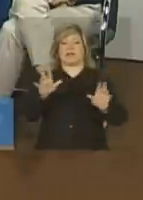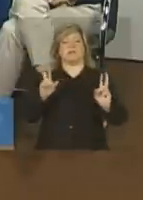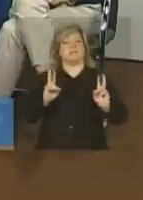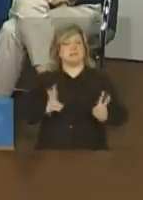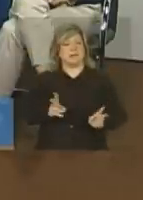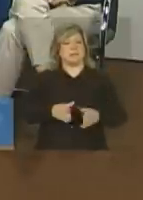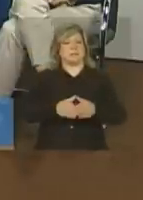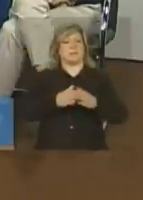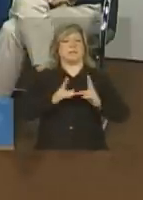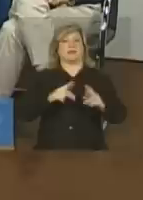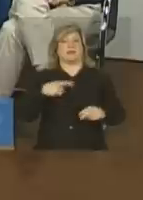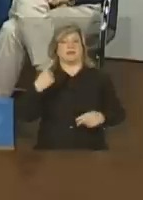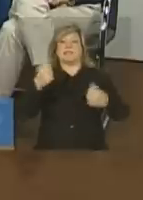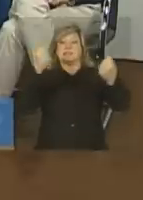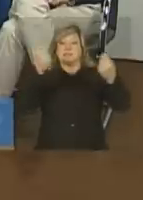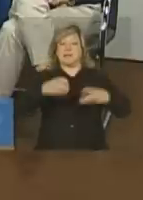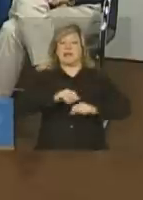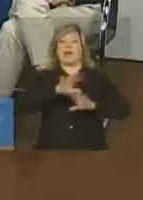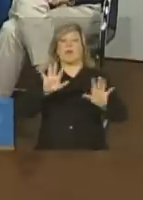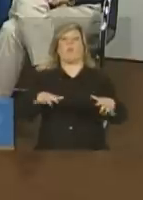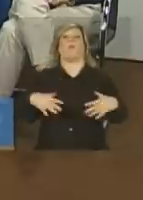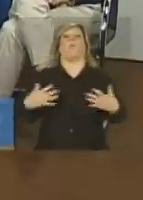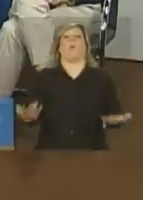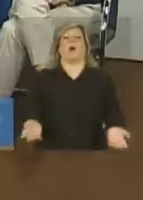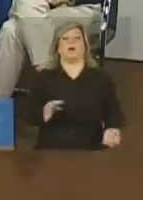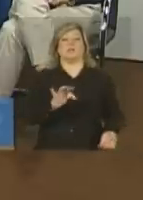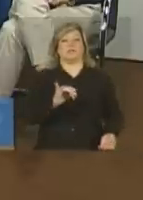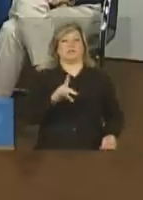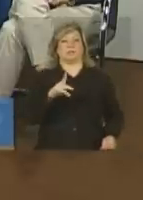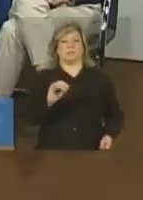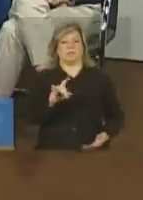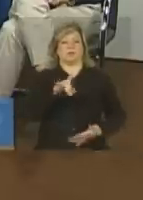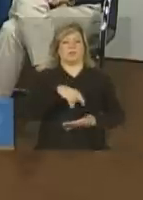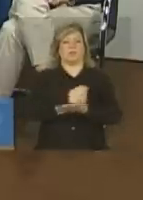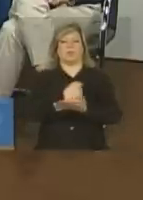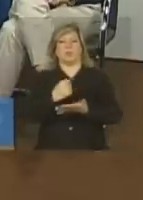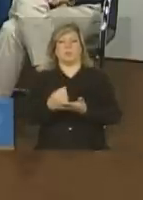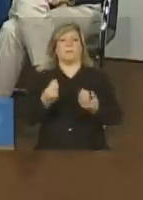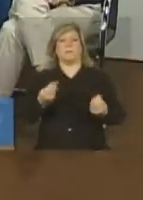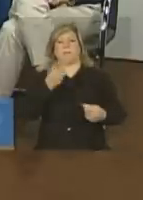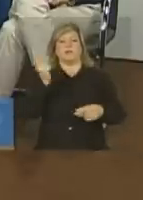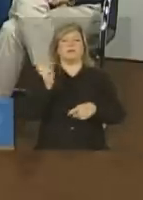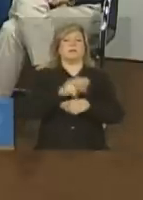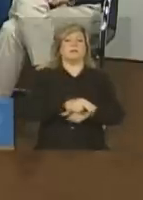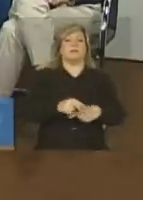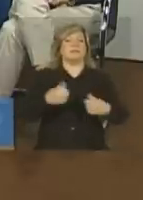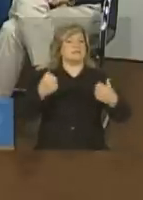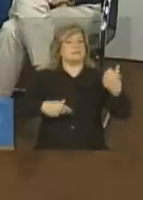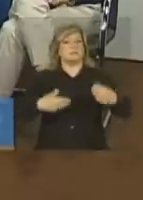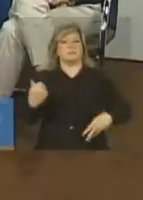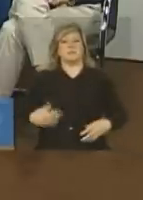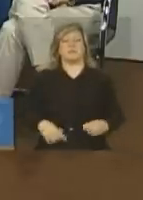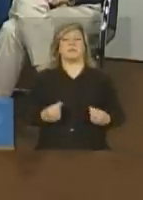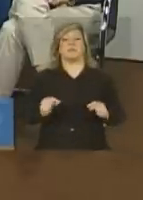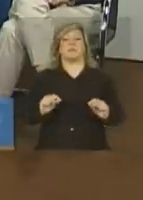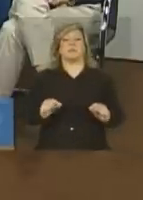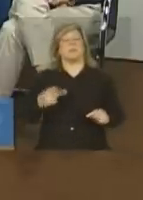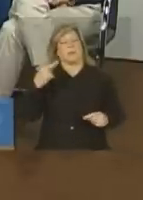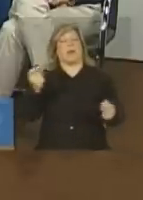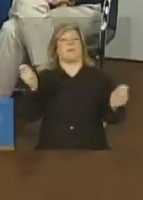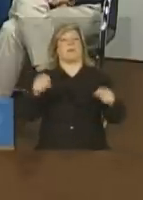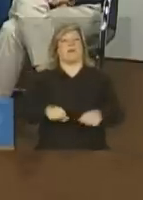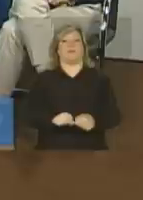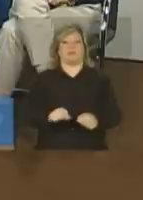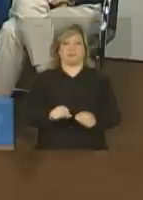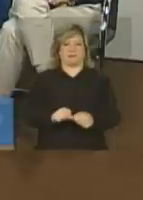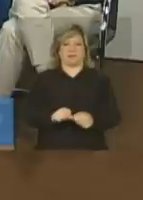fala, especificar bem o tipo de contratação. Né, estabelecer o foco, justificar bem para poder fazer. Porque aí,